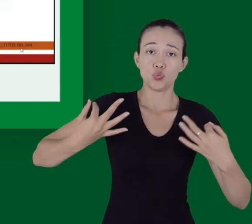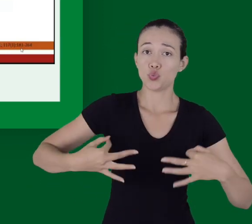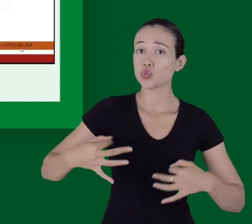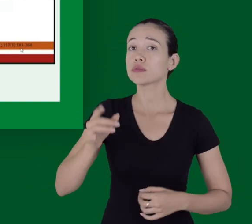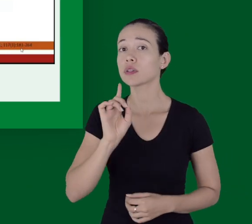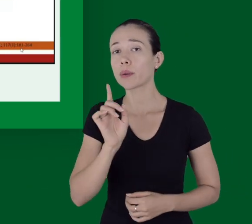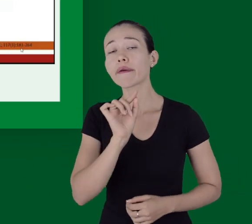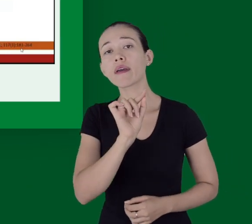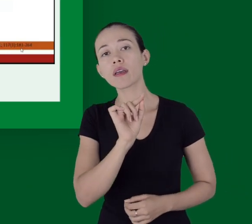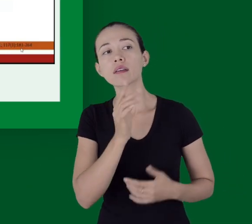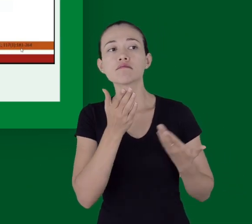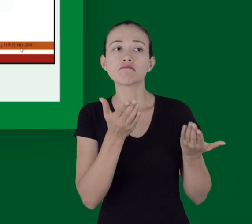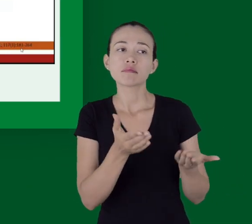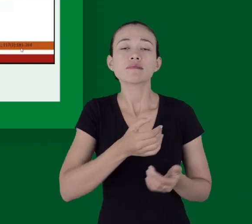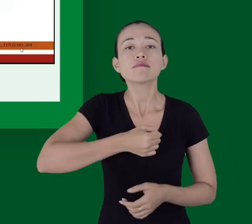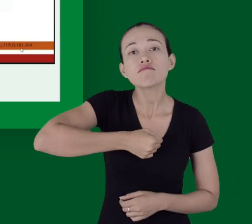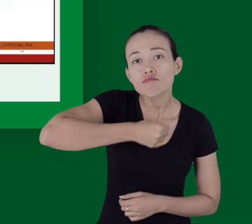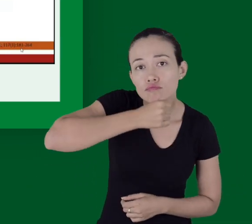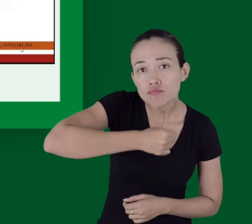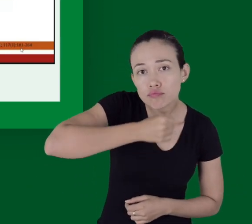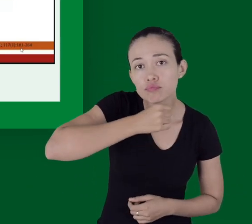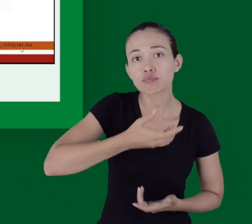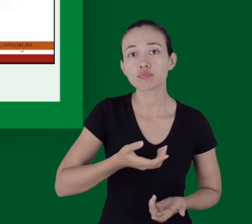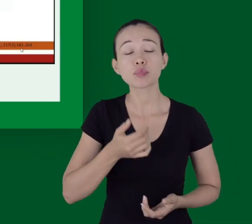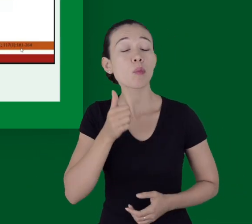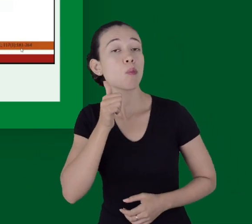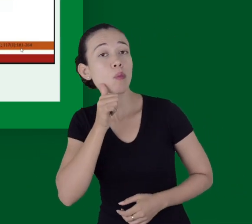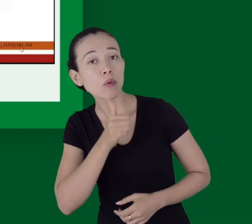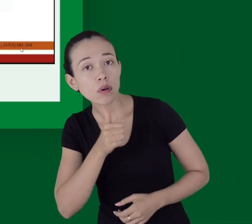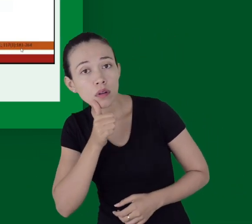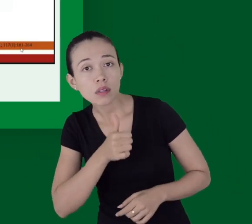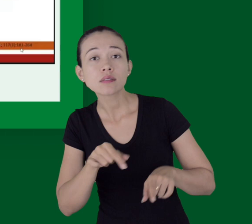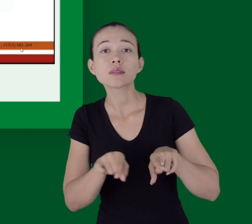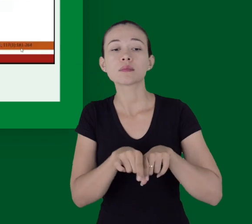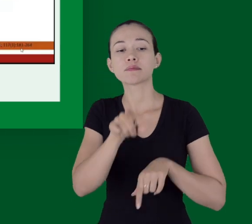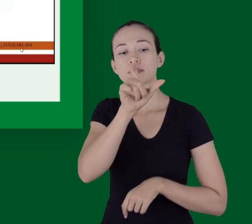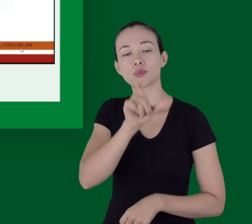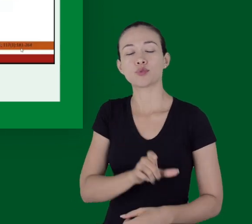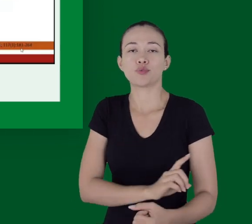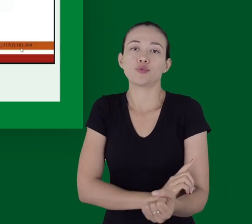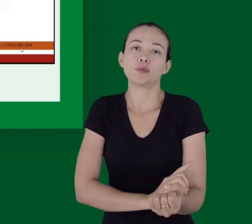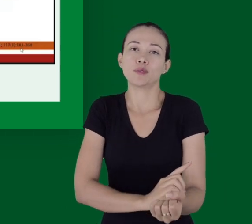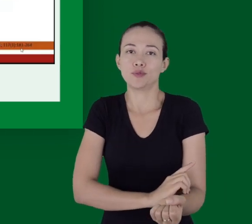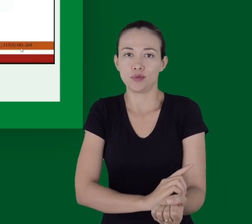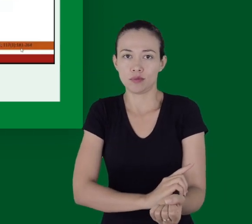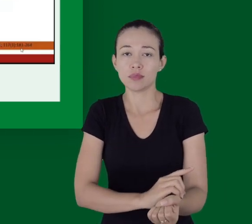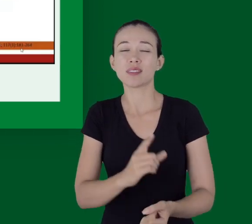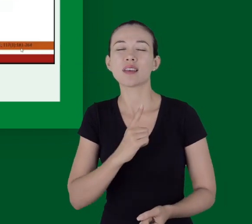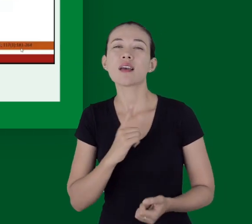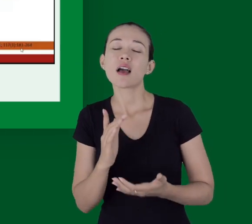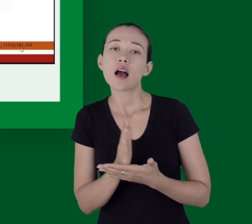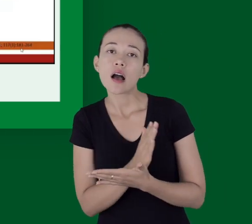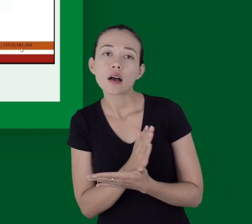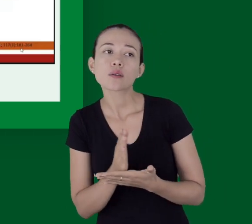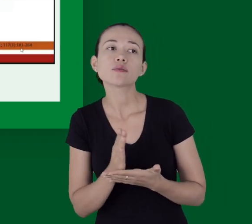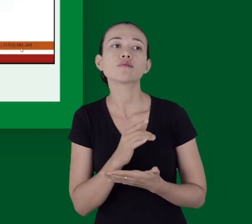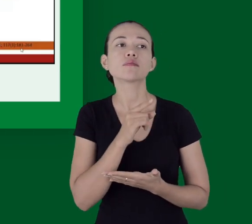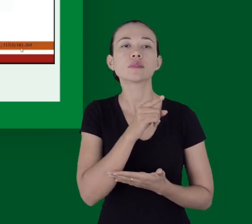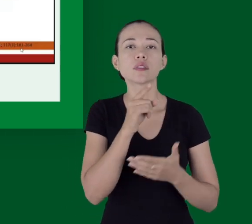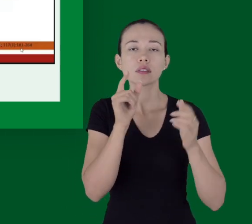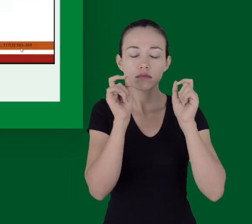dor torácica, que são os idosos, mulheres, diabéticos. Até paciente que tem algum grau de